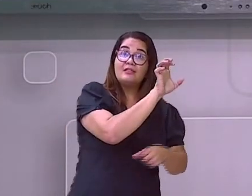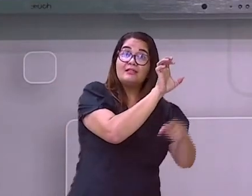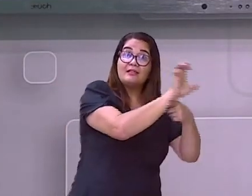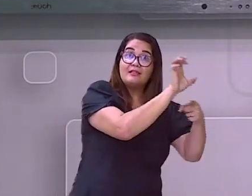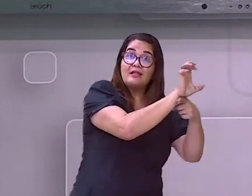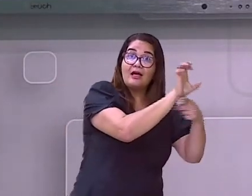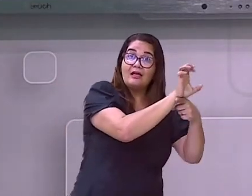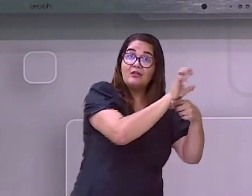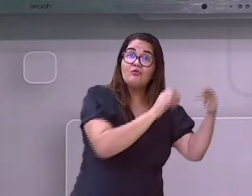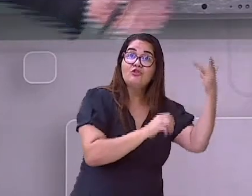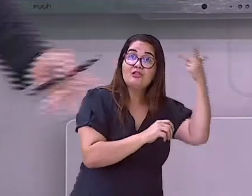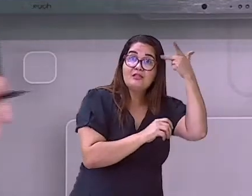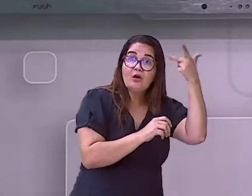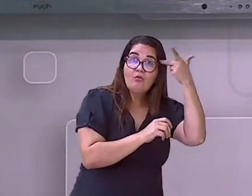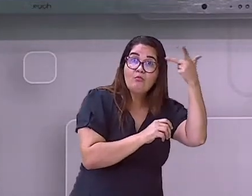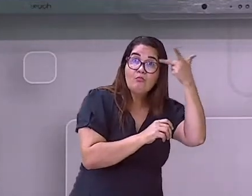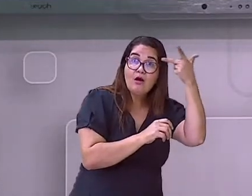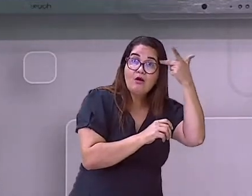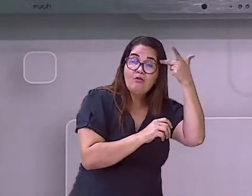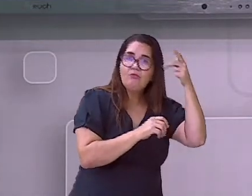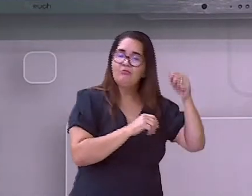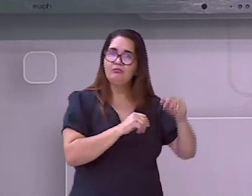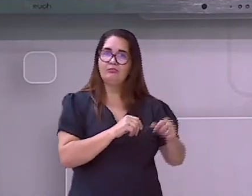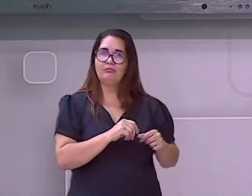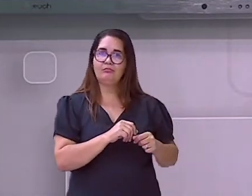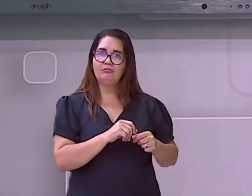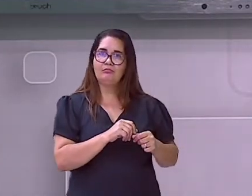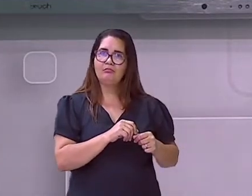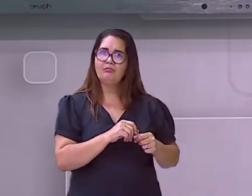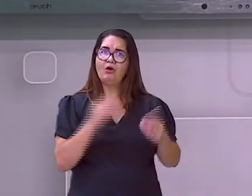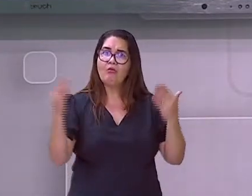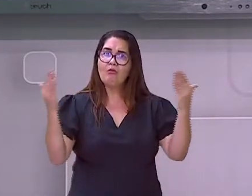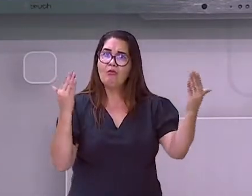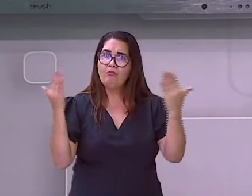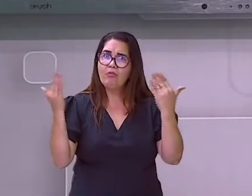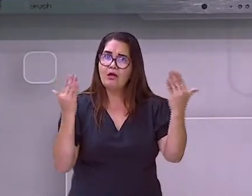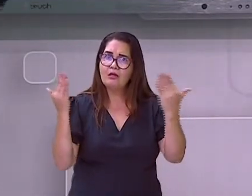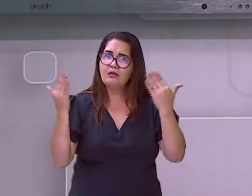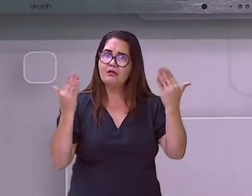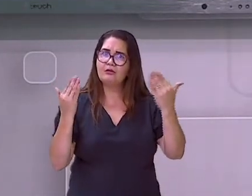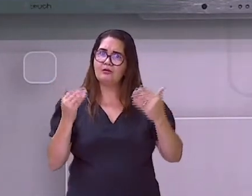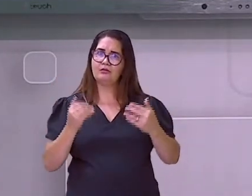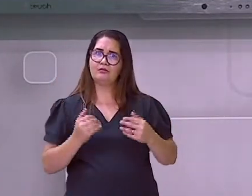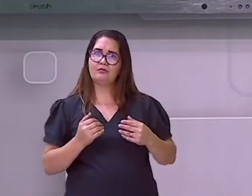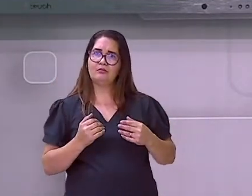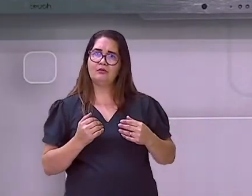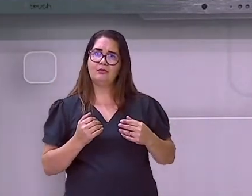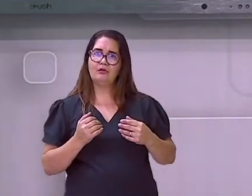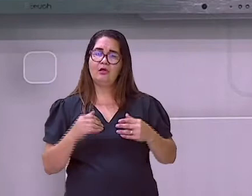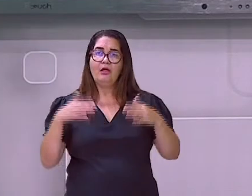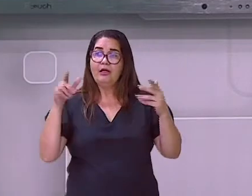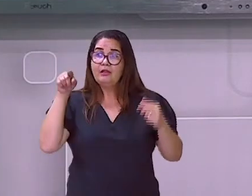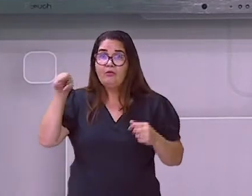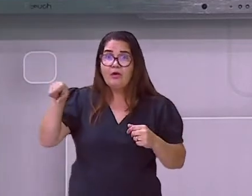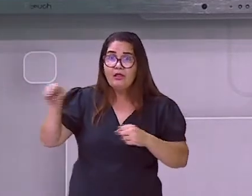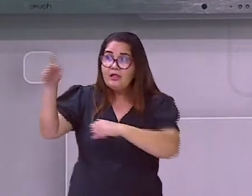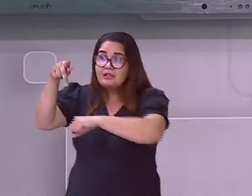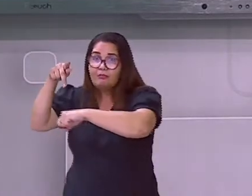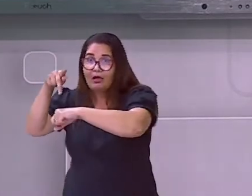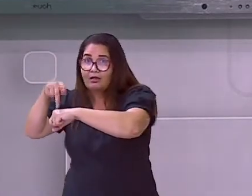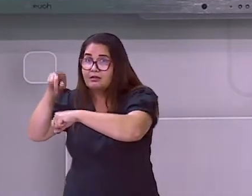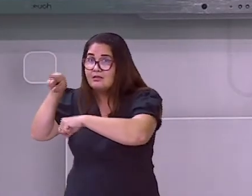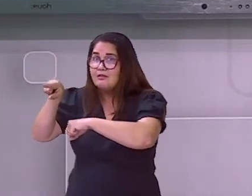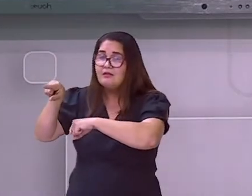exemplo, que é de extensão continental, os problemas são... Eu costumo, às